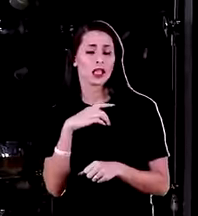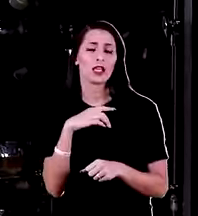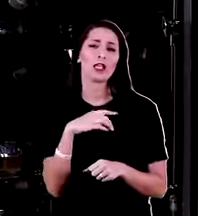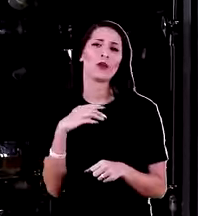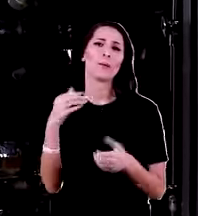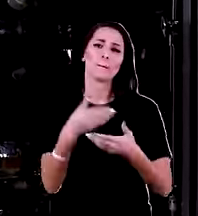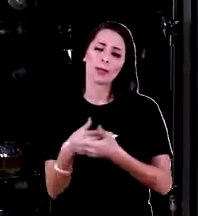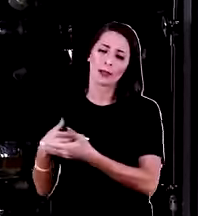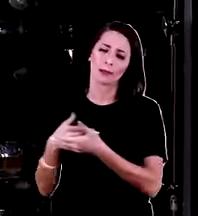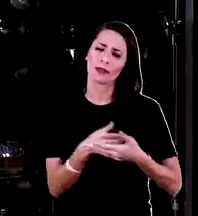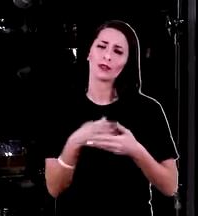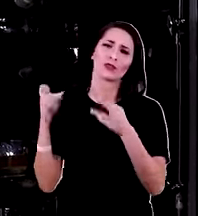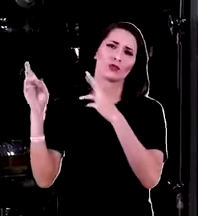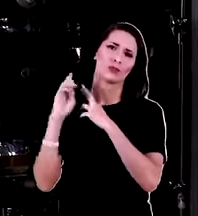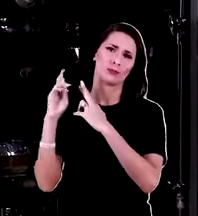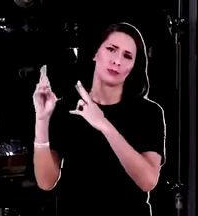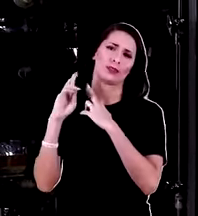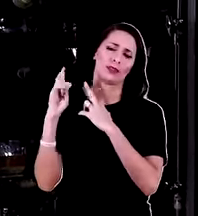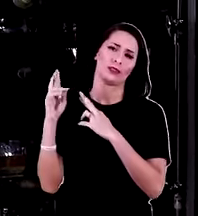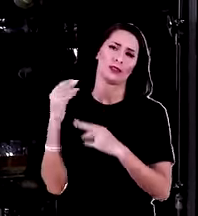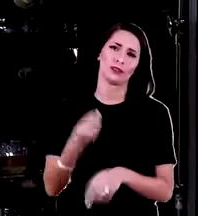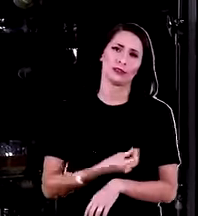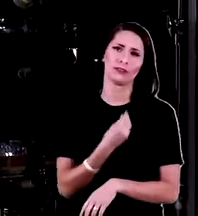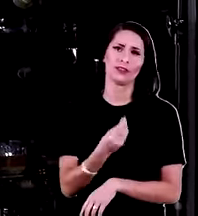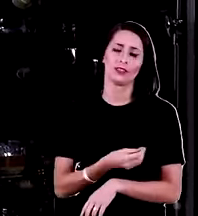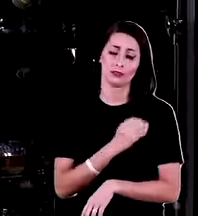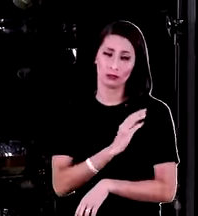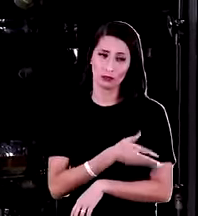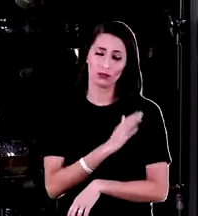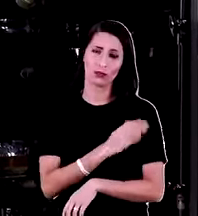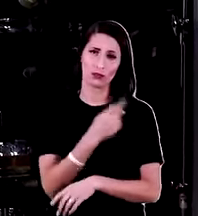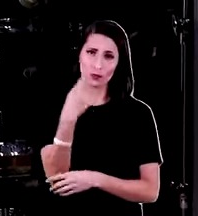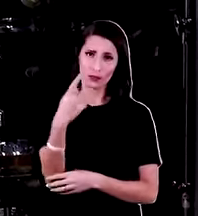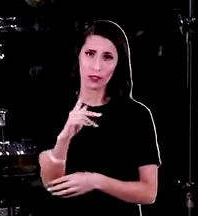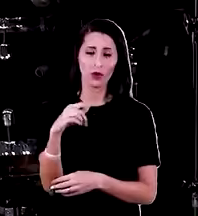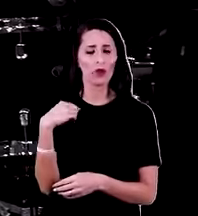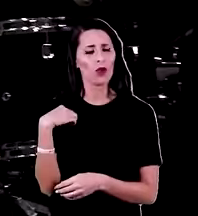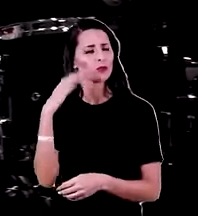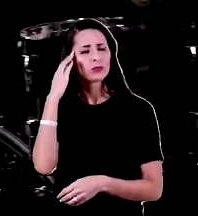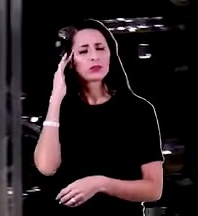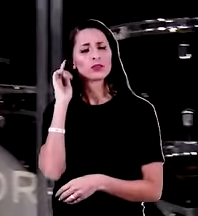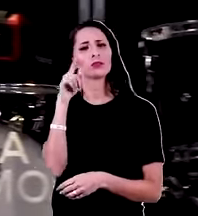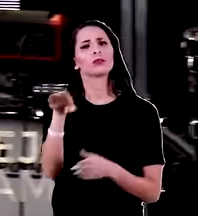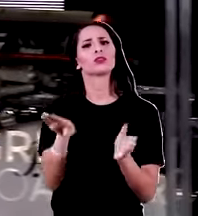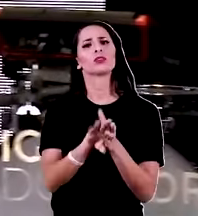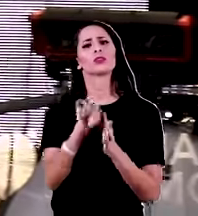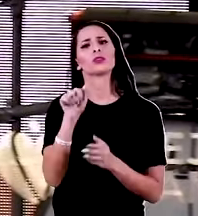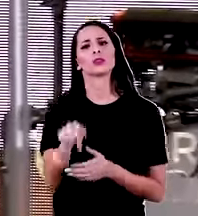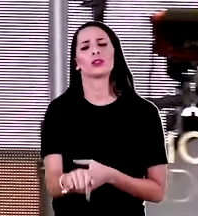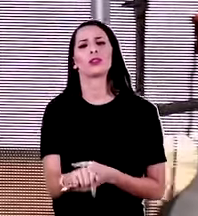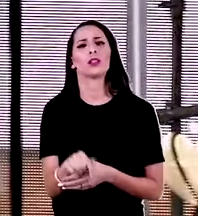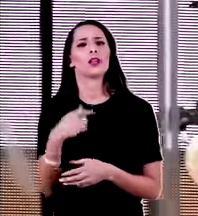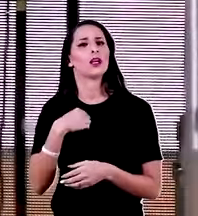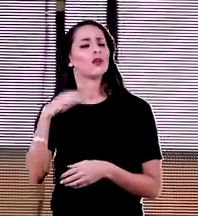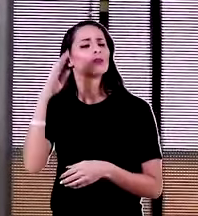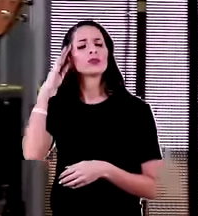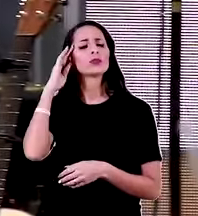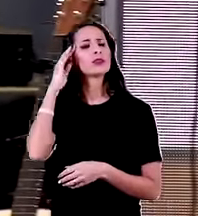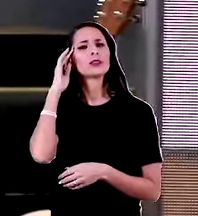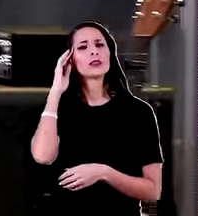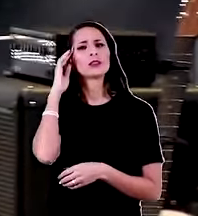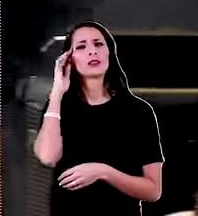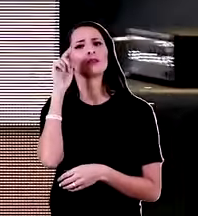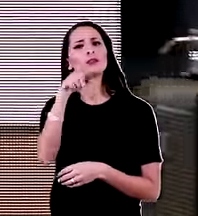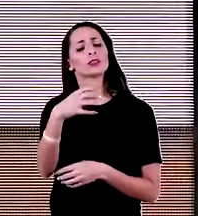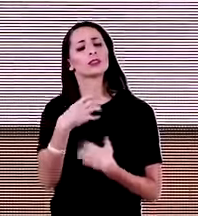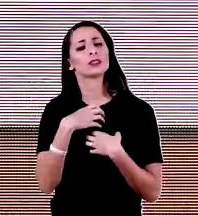esperança viva no seu colo. Eu não sei como você chegou aqui. Eu não sei se você está se